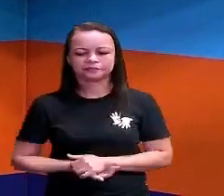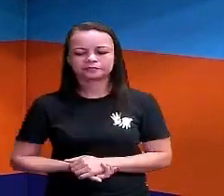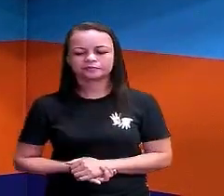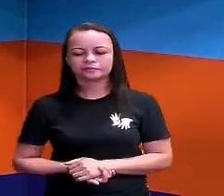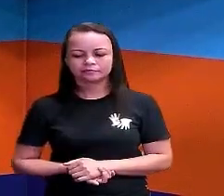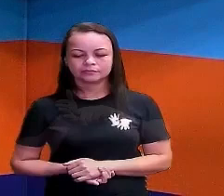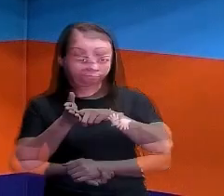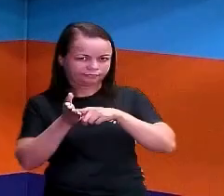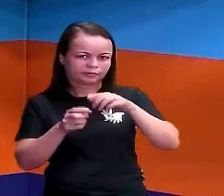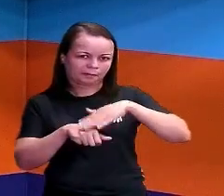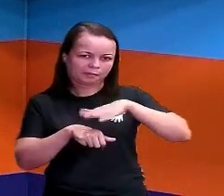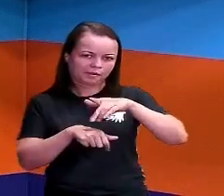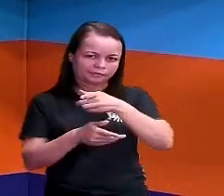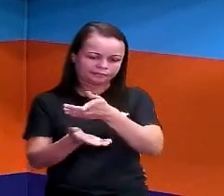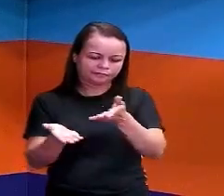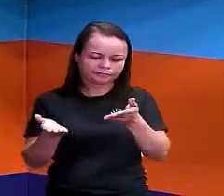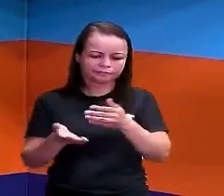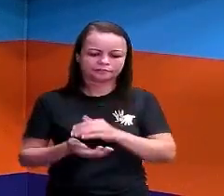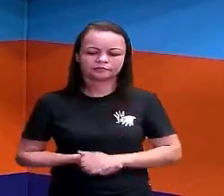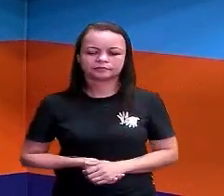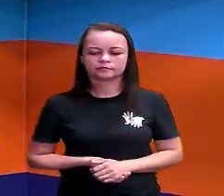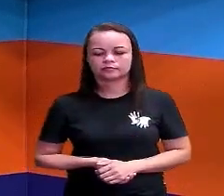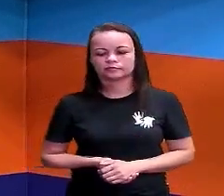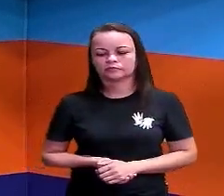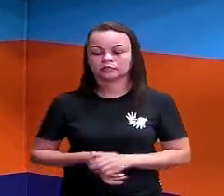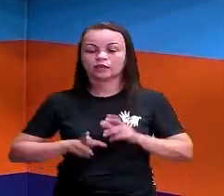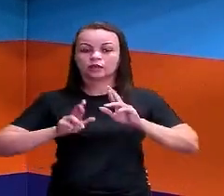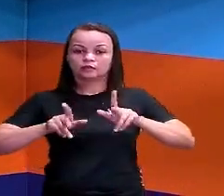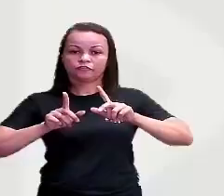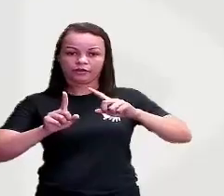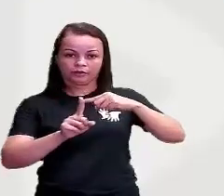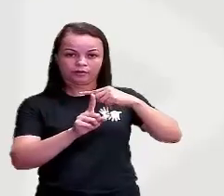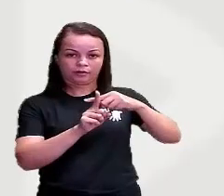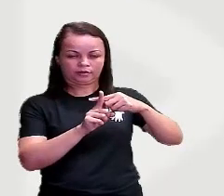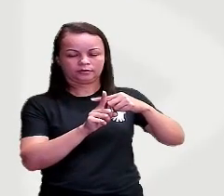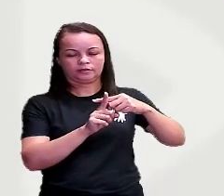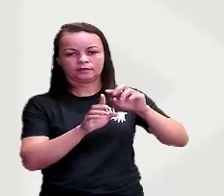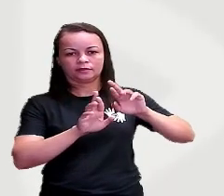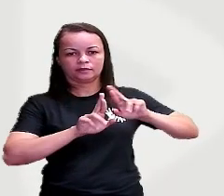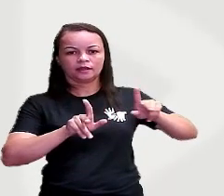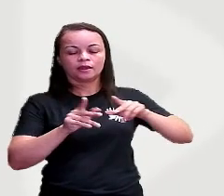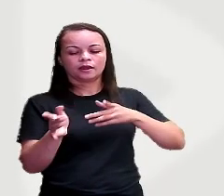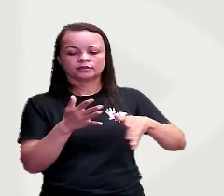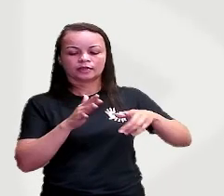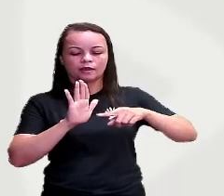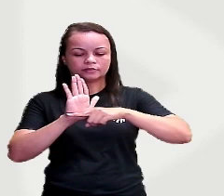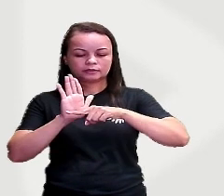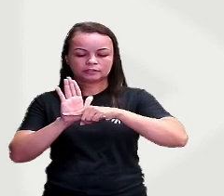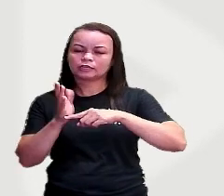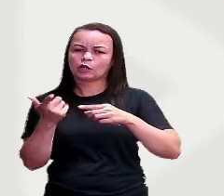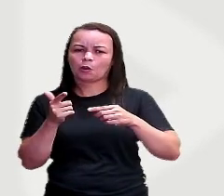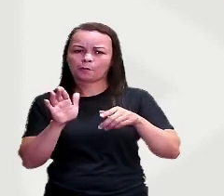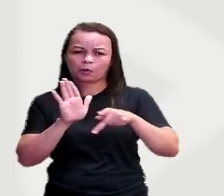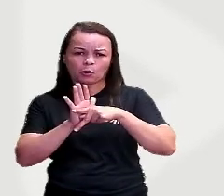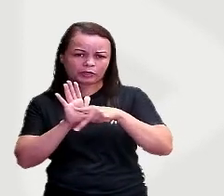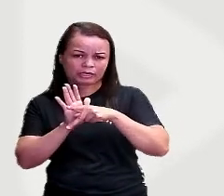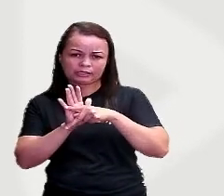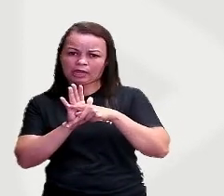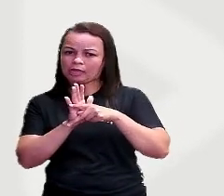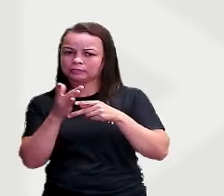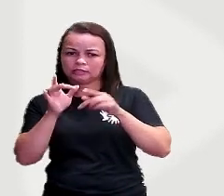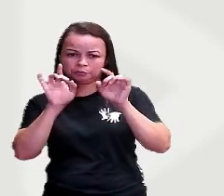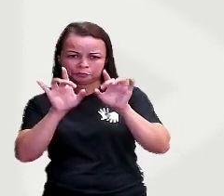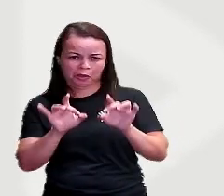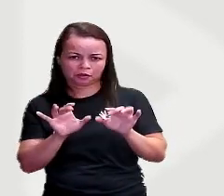lá seguir. Diferentemente da adição, a subtração não possui muitas propriedades